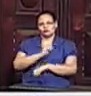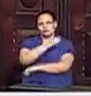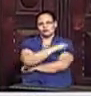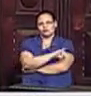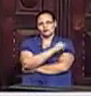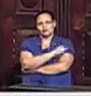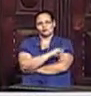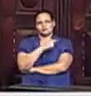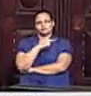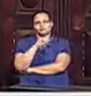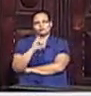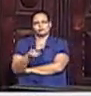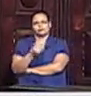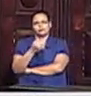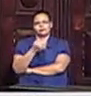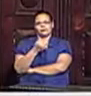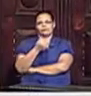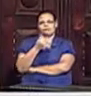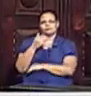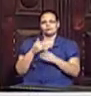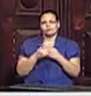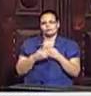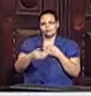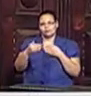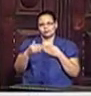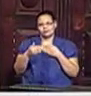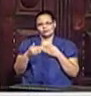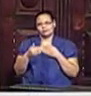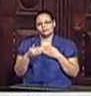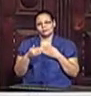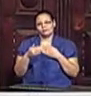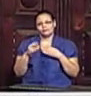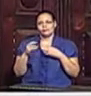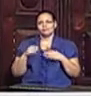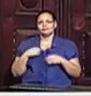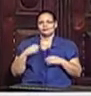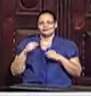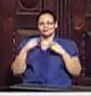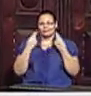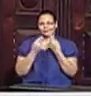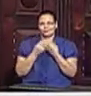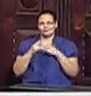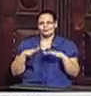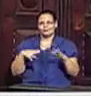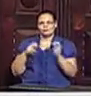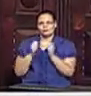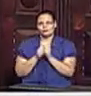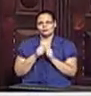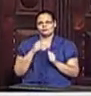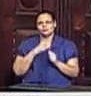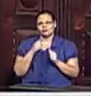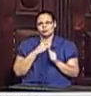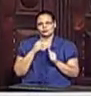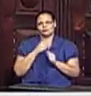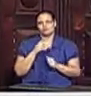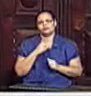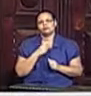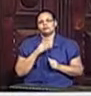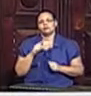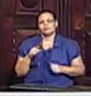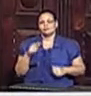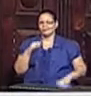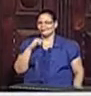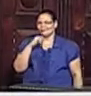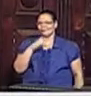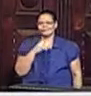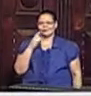Tivemos a oportunidade, a partir da realização dessa audiência conjunta, de termos a real dimensão do